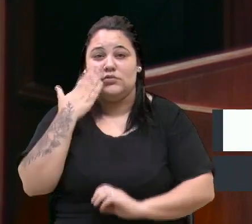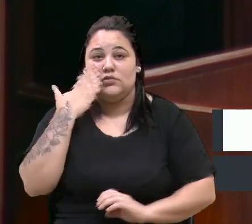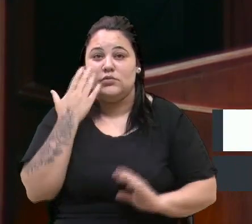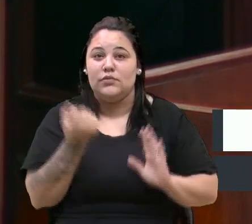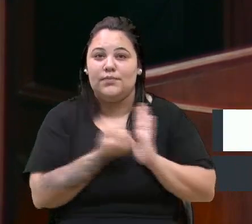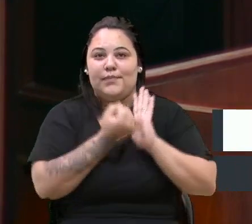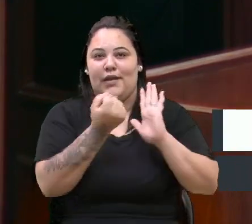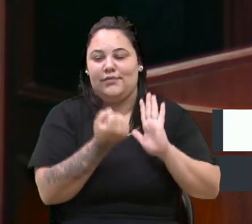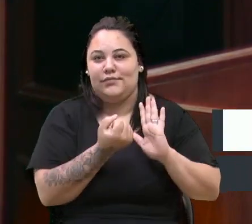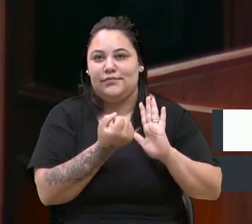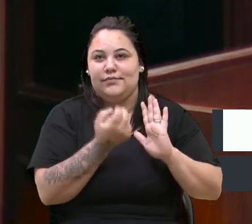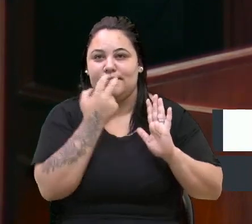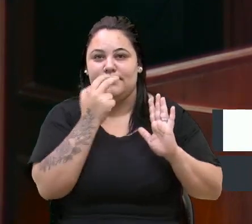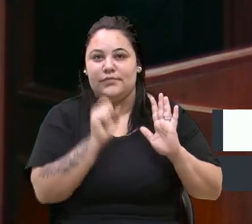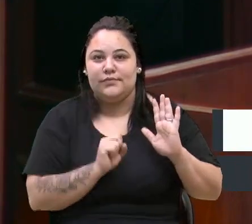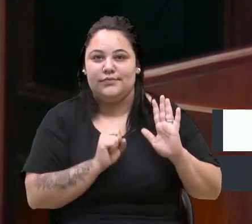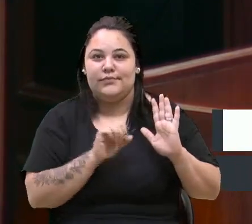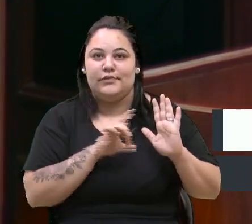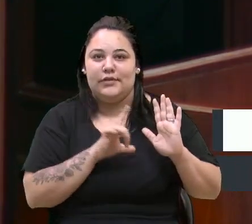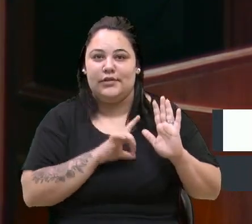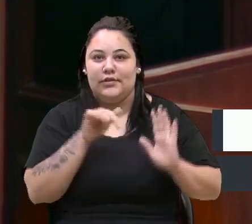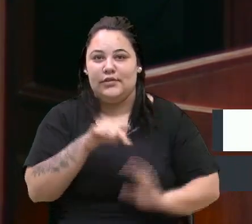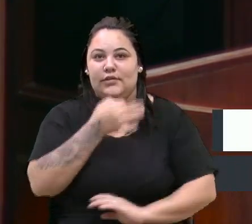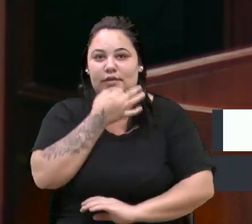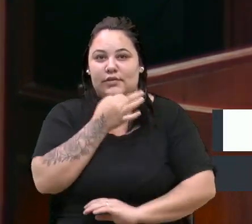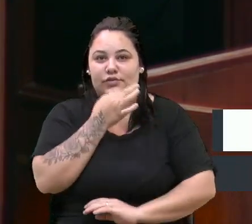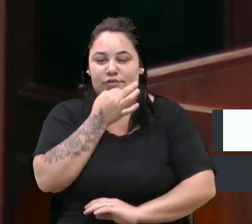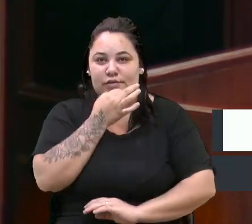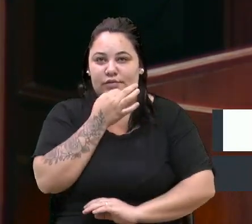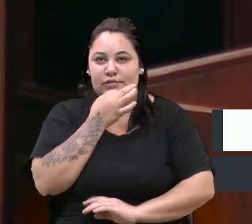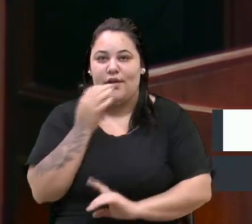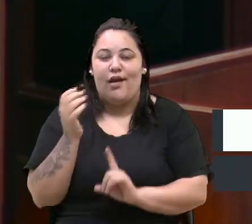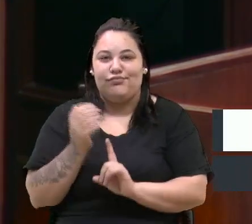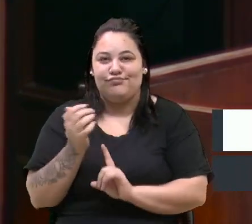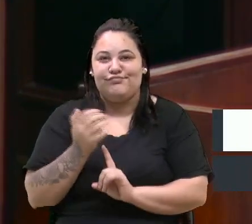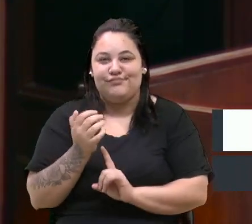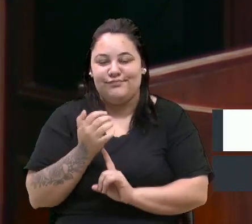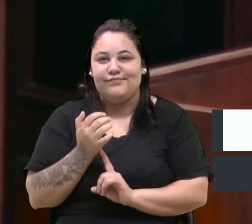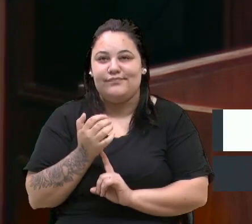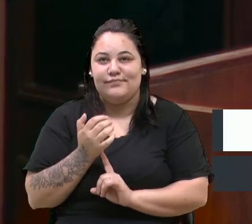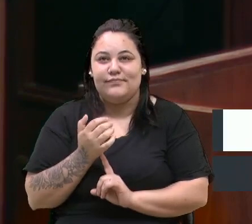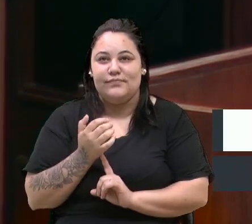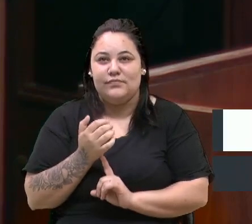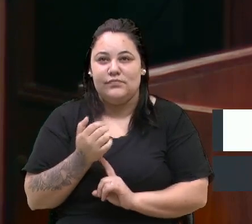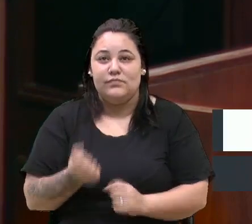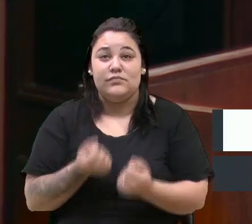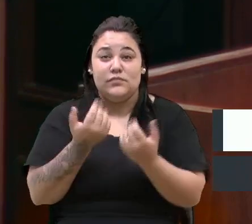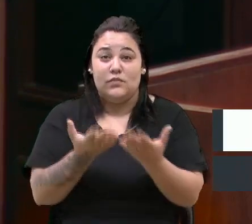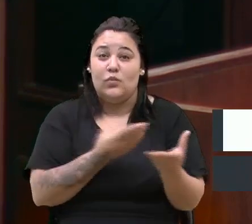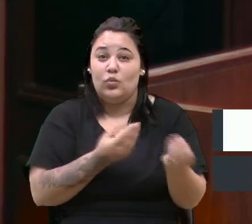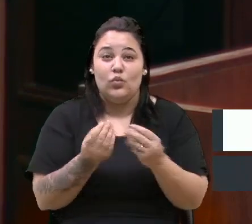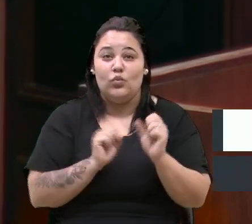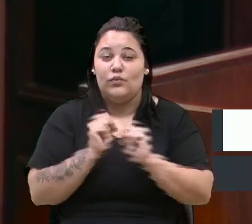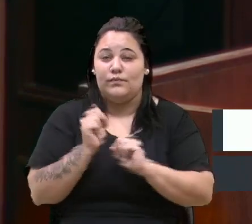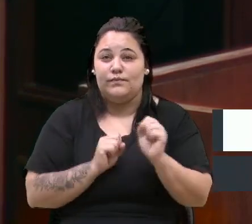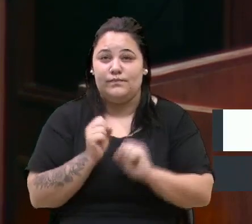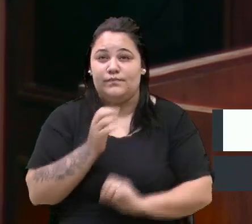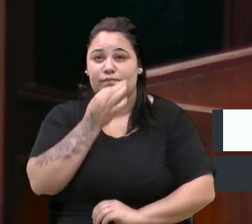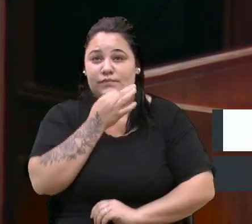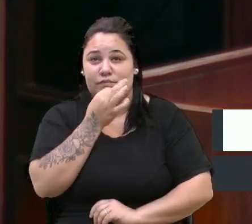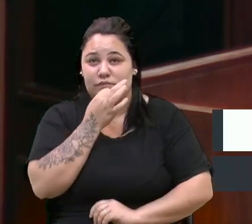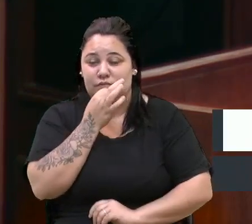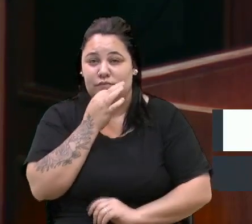a Sulgás tem em Caxias do Sul, que fornece para muitas empresas em Caxias do Sul,